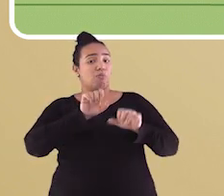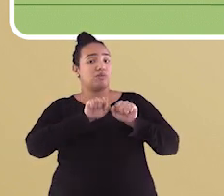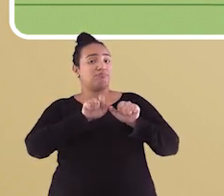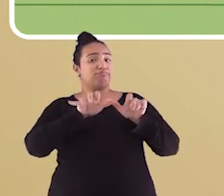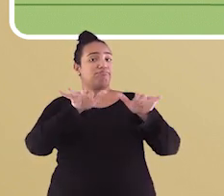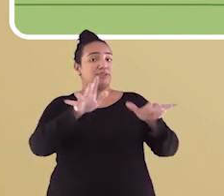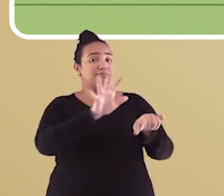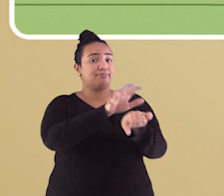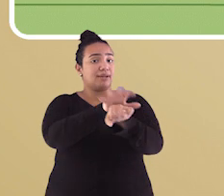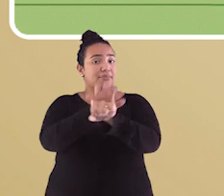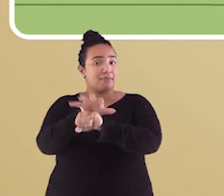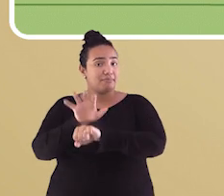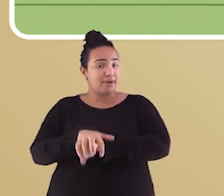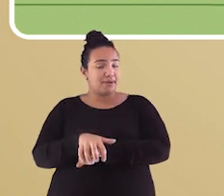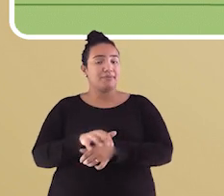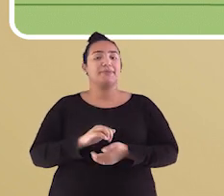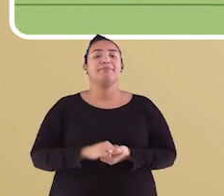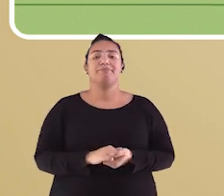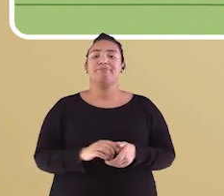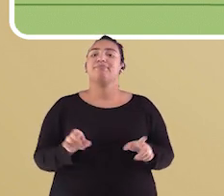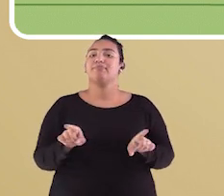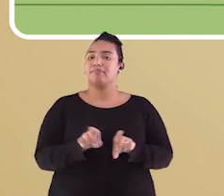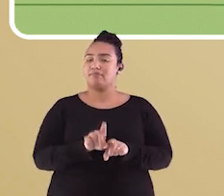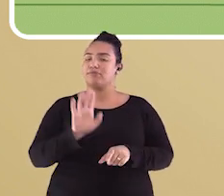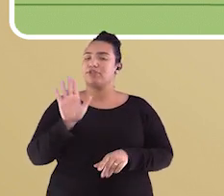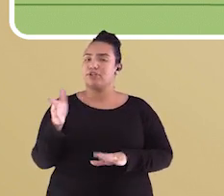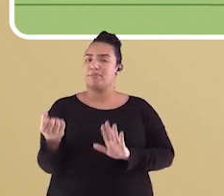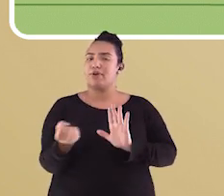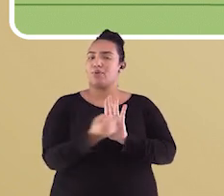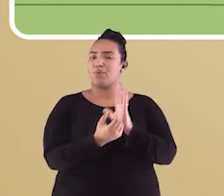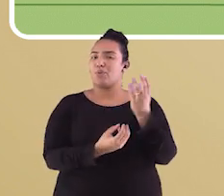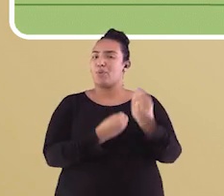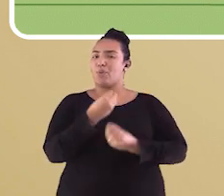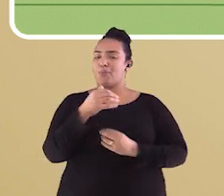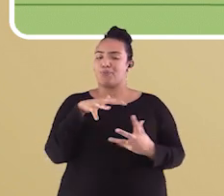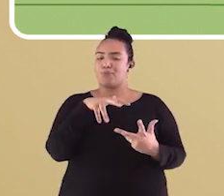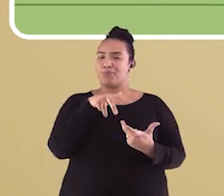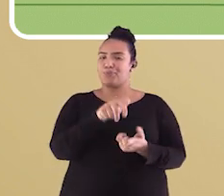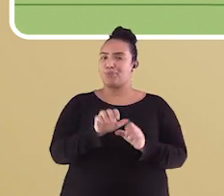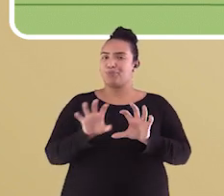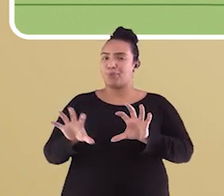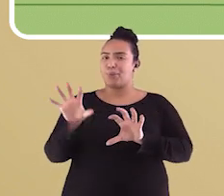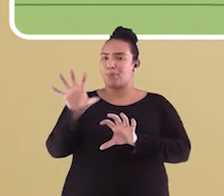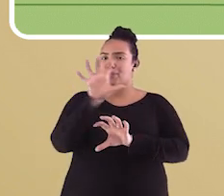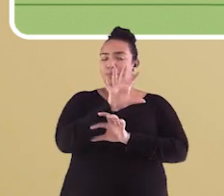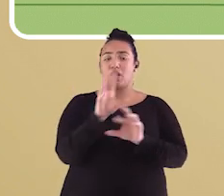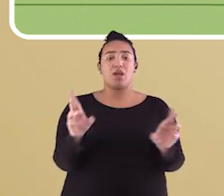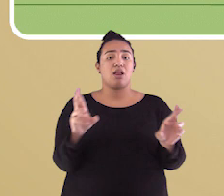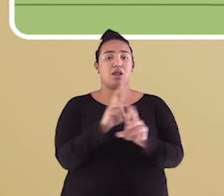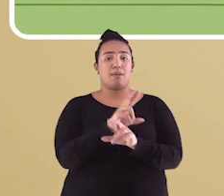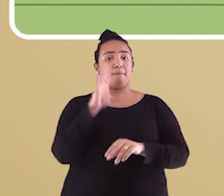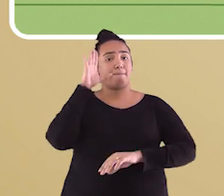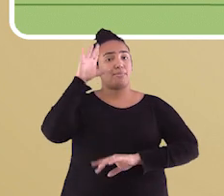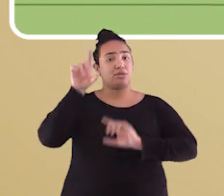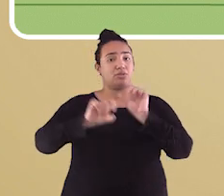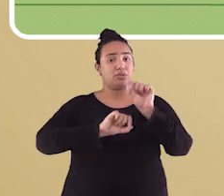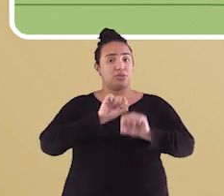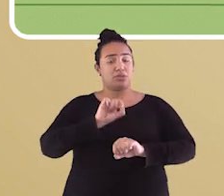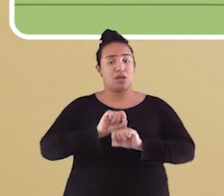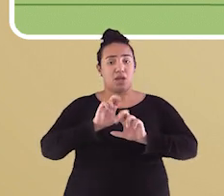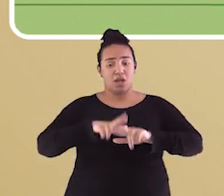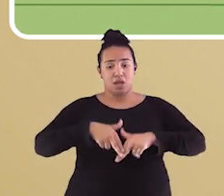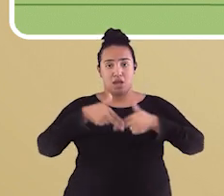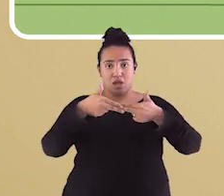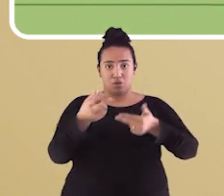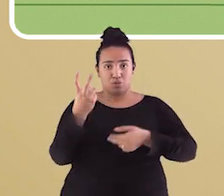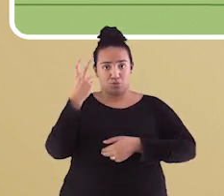mundo e já marcaram as formas de divisão dele, relacionando principalmente as diferenças